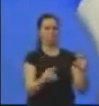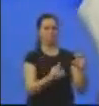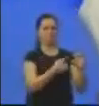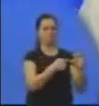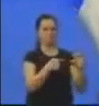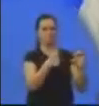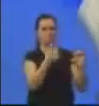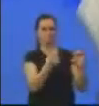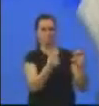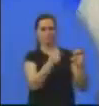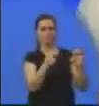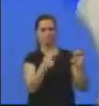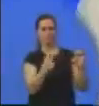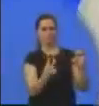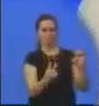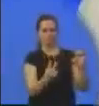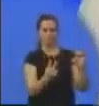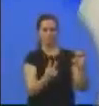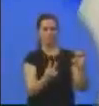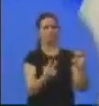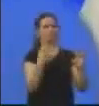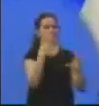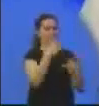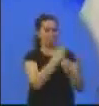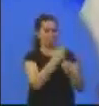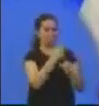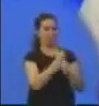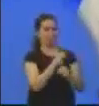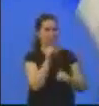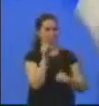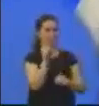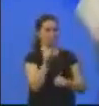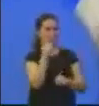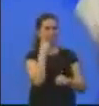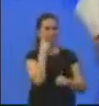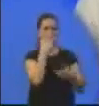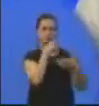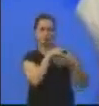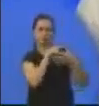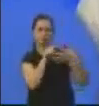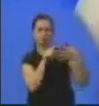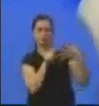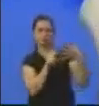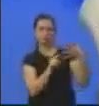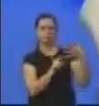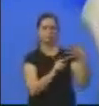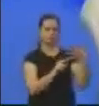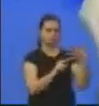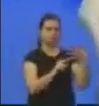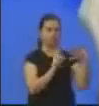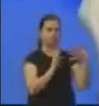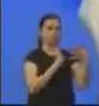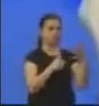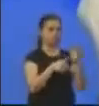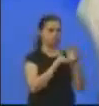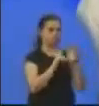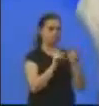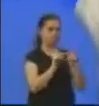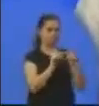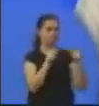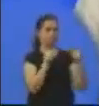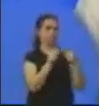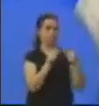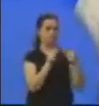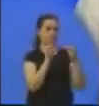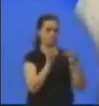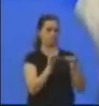E, menos meio. Você vai calcular, vai ver em qual dos casos que nós fizemos ele vai se encaixar,